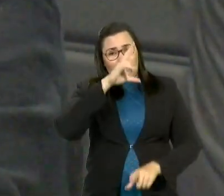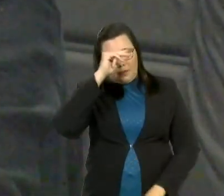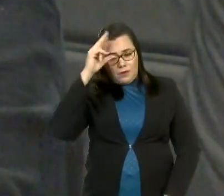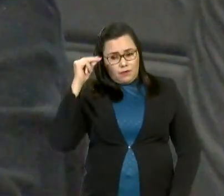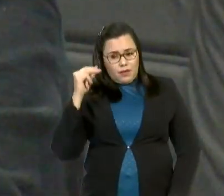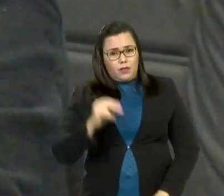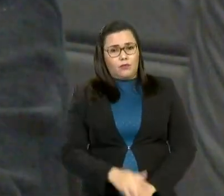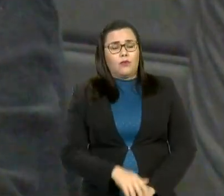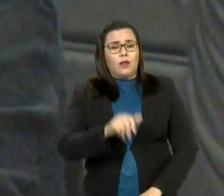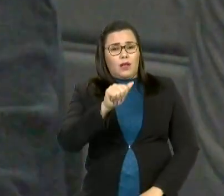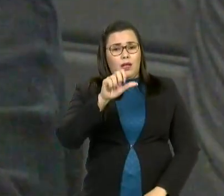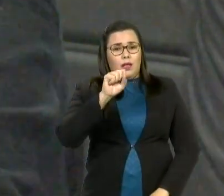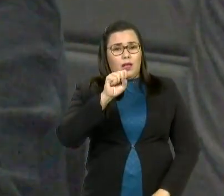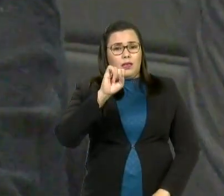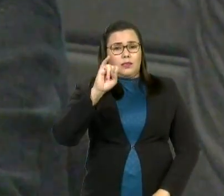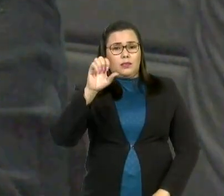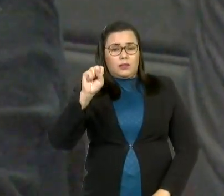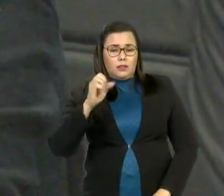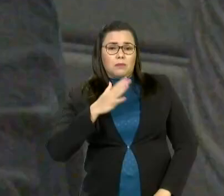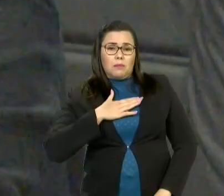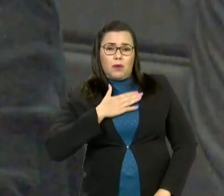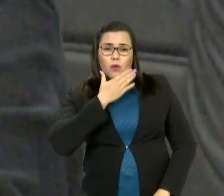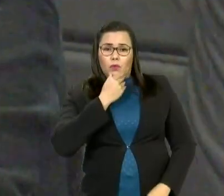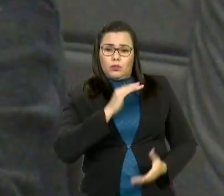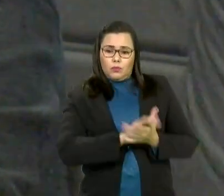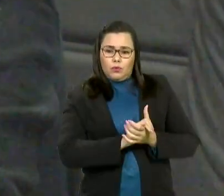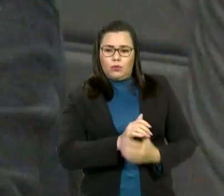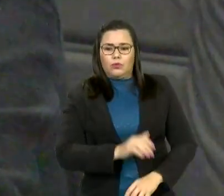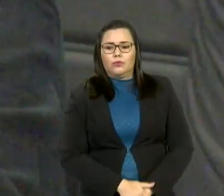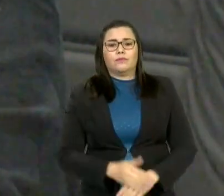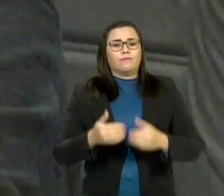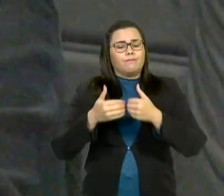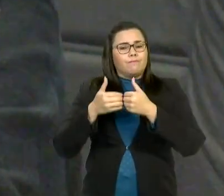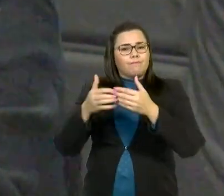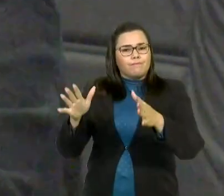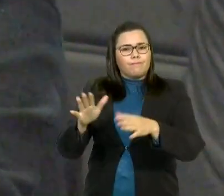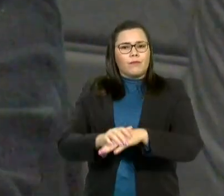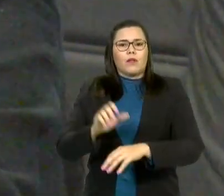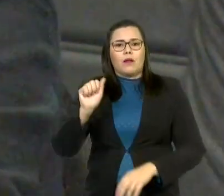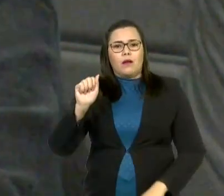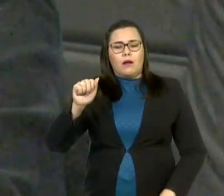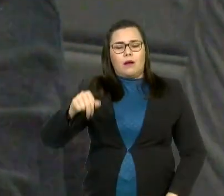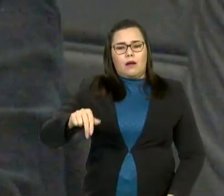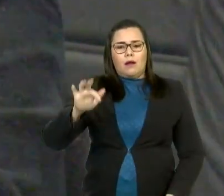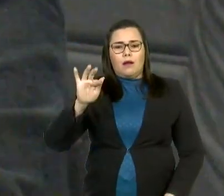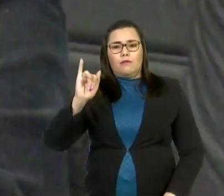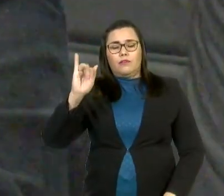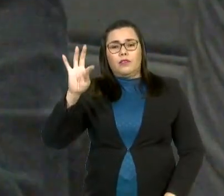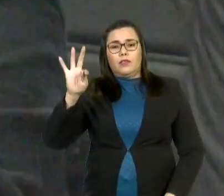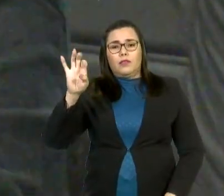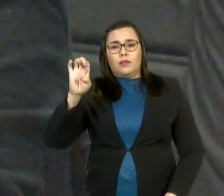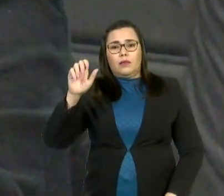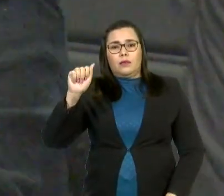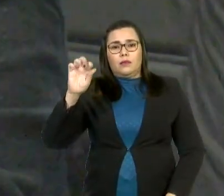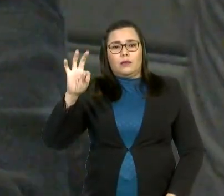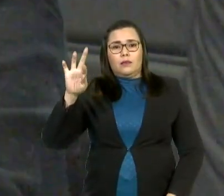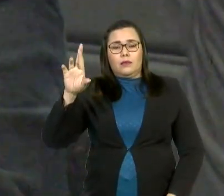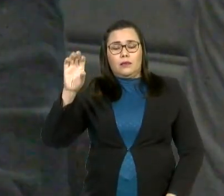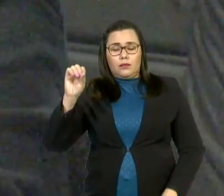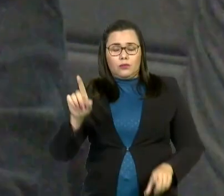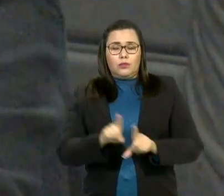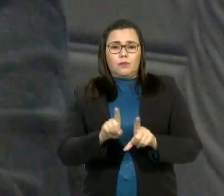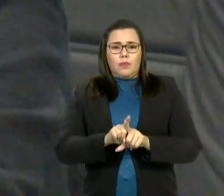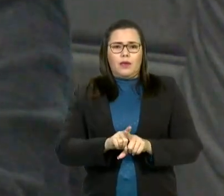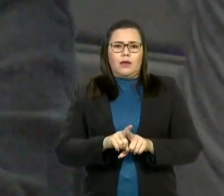meu esposo, eles estão entregando um anfiteatro e uma quadra poliesportiva José de Ribamar Fiquene. Hoje a